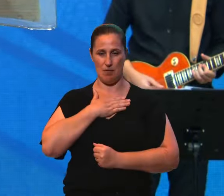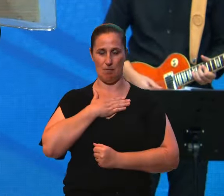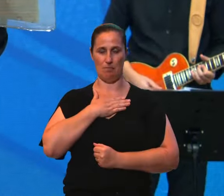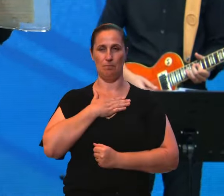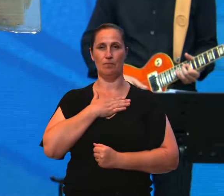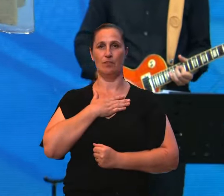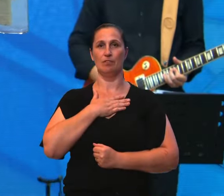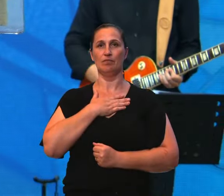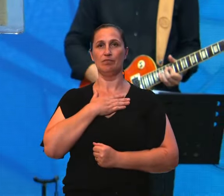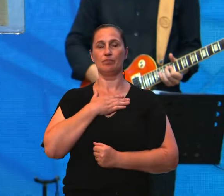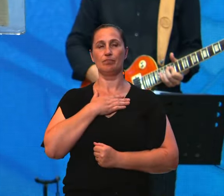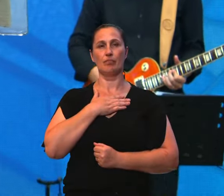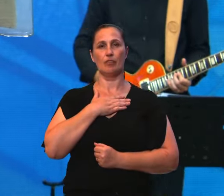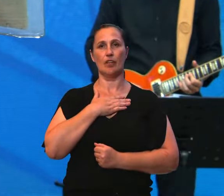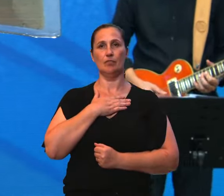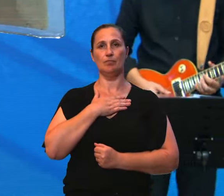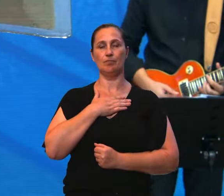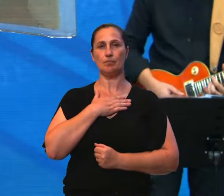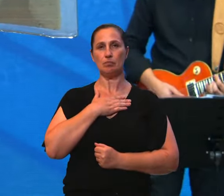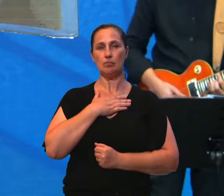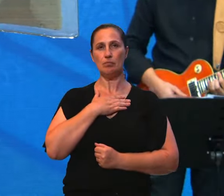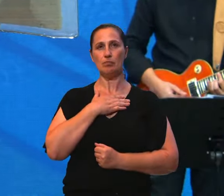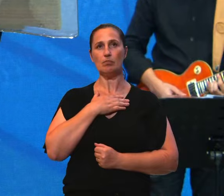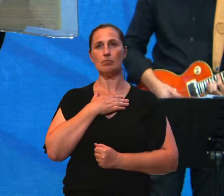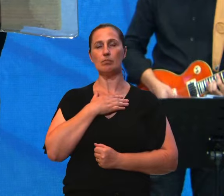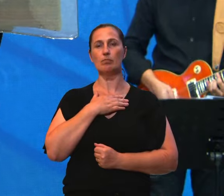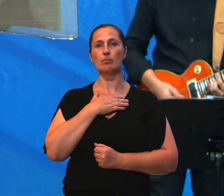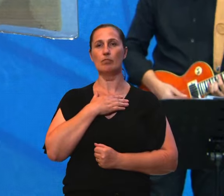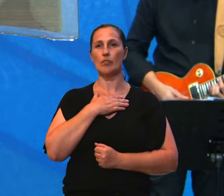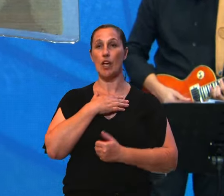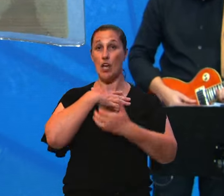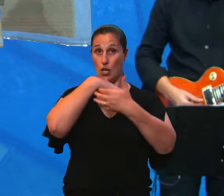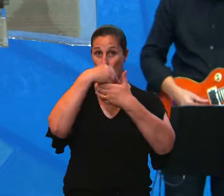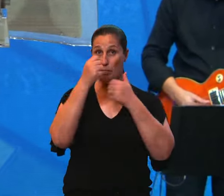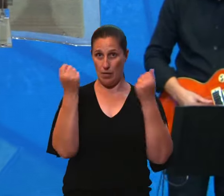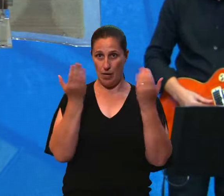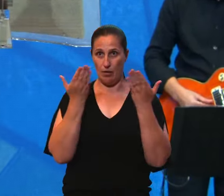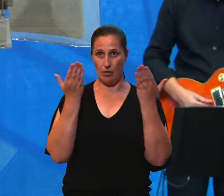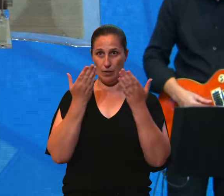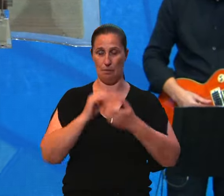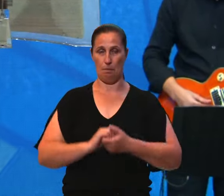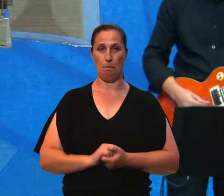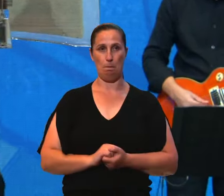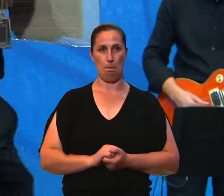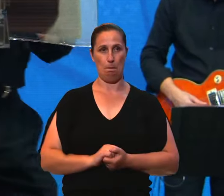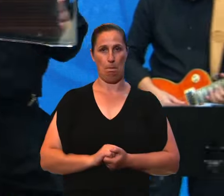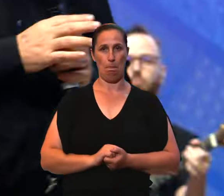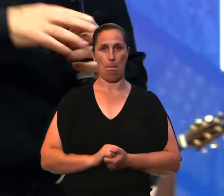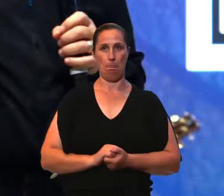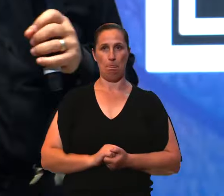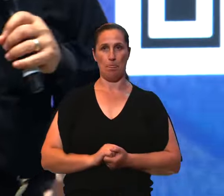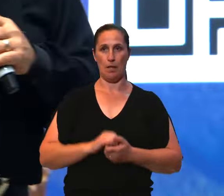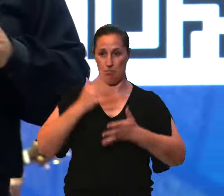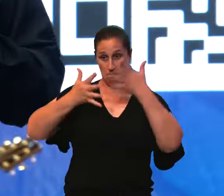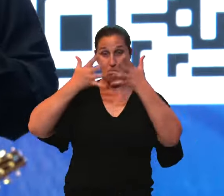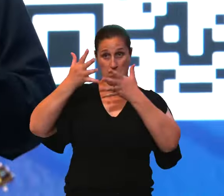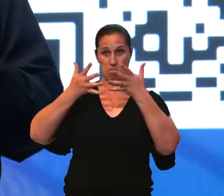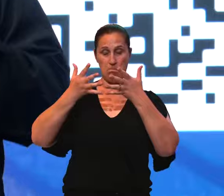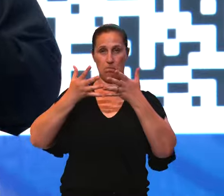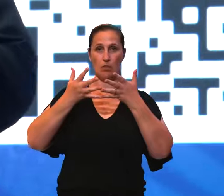os seus olhos aí onde você está e repete comigo fecha os olhos e repete comigo em voz alta solta a tua